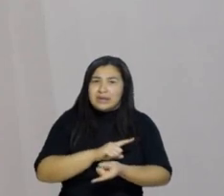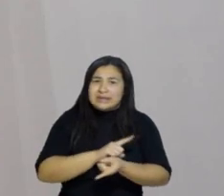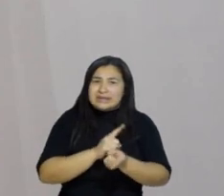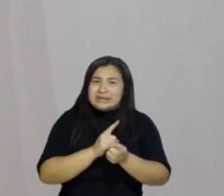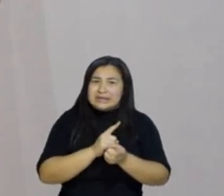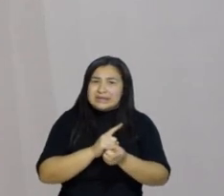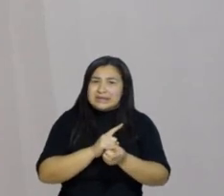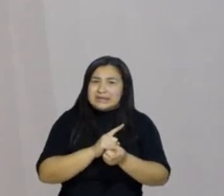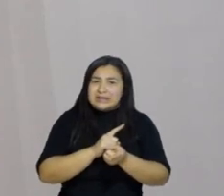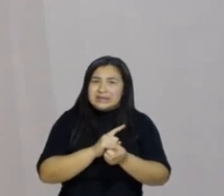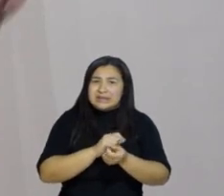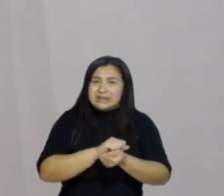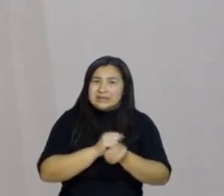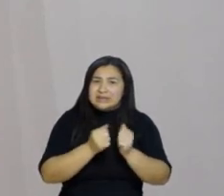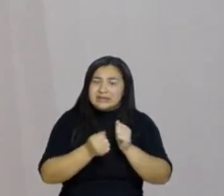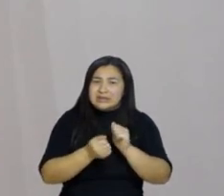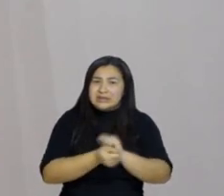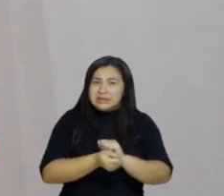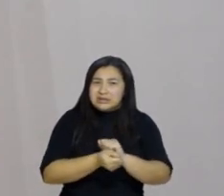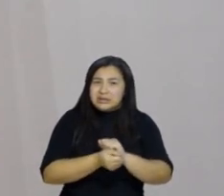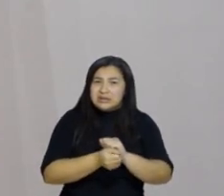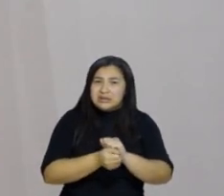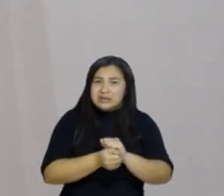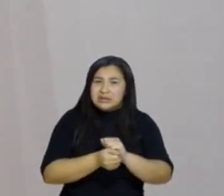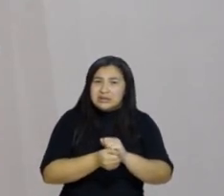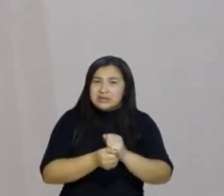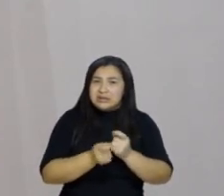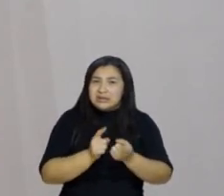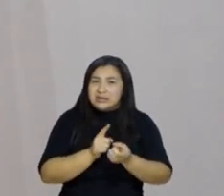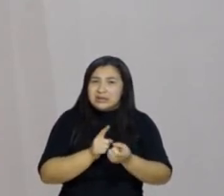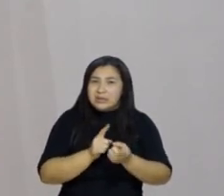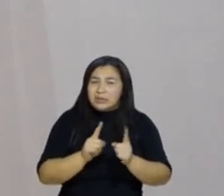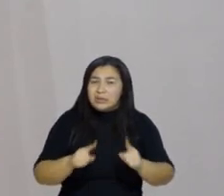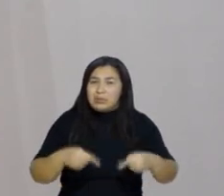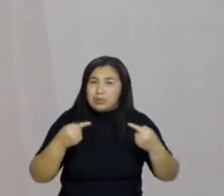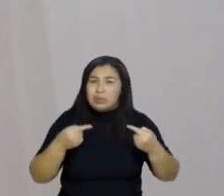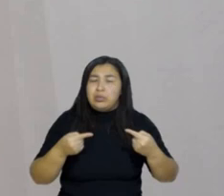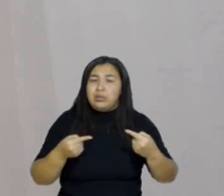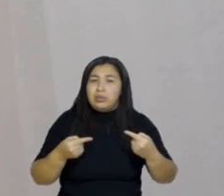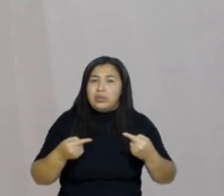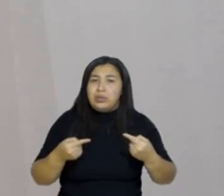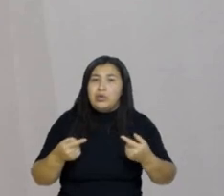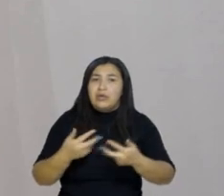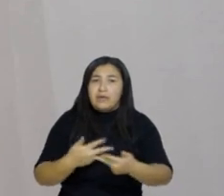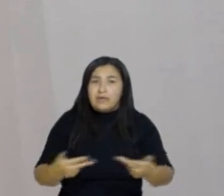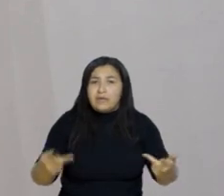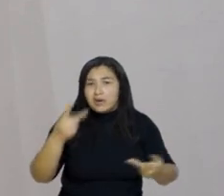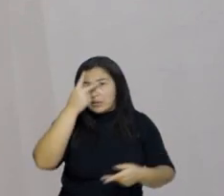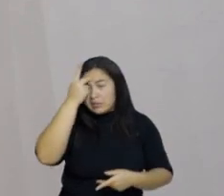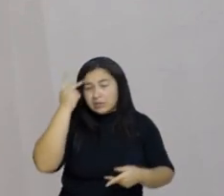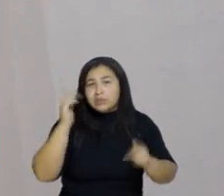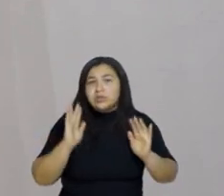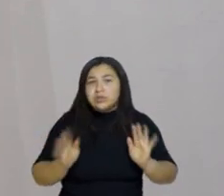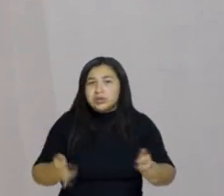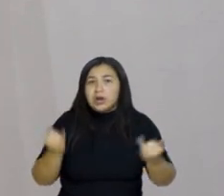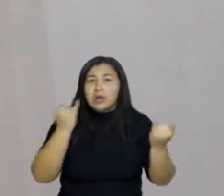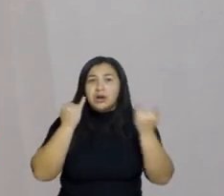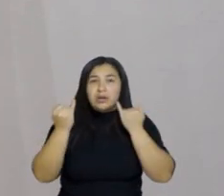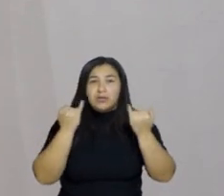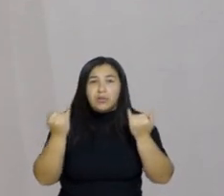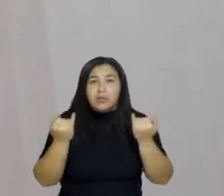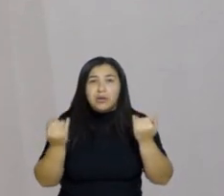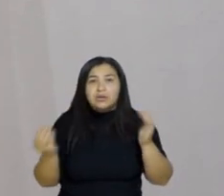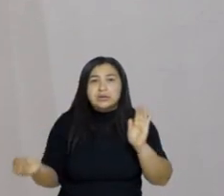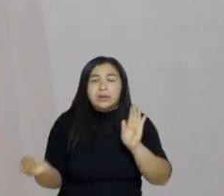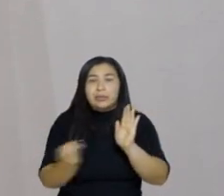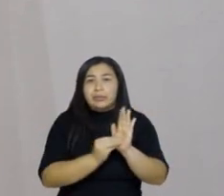aqui, deputado Marcos, o senhor já trouxe aqui, e delegado Egídio, e outros já trouxeram. Será que a